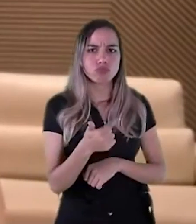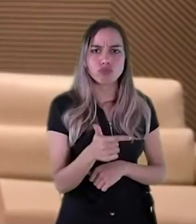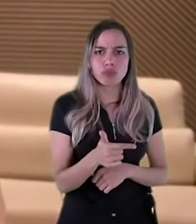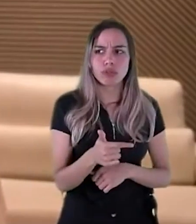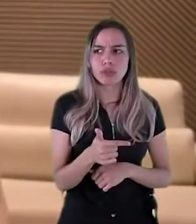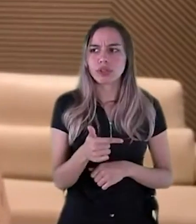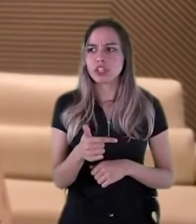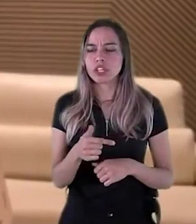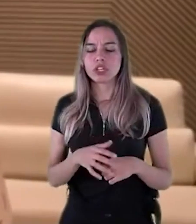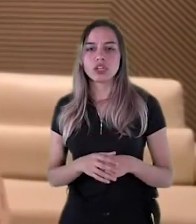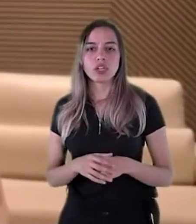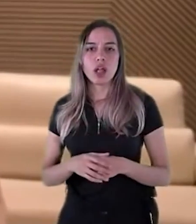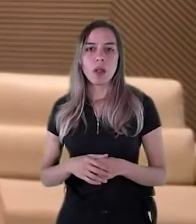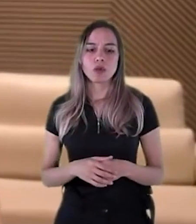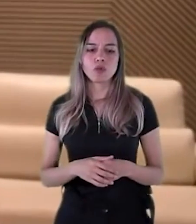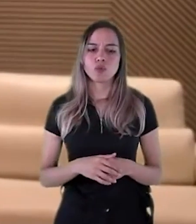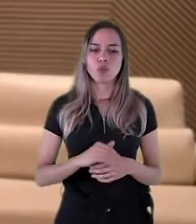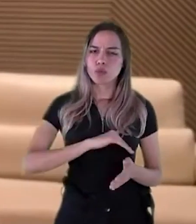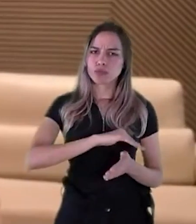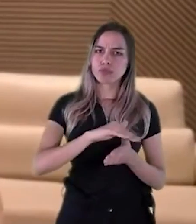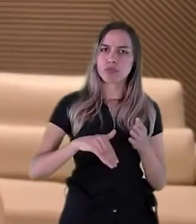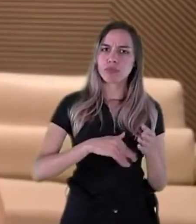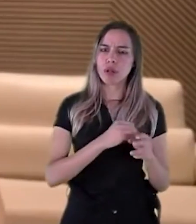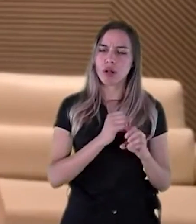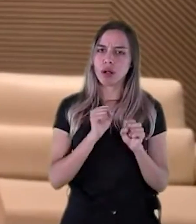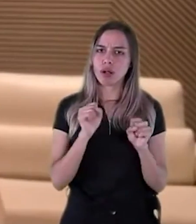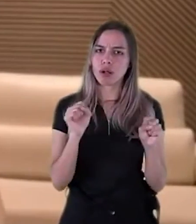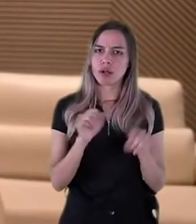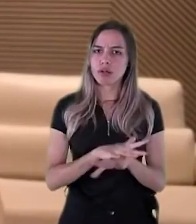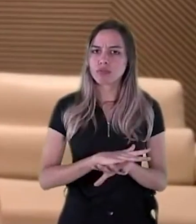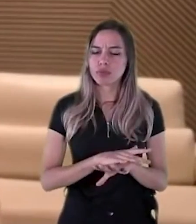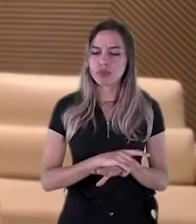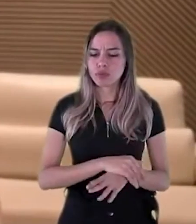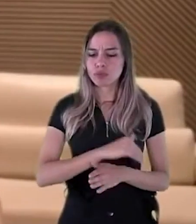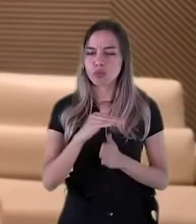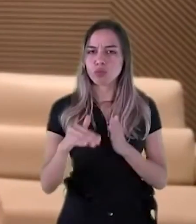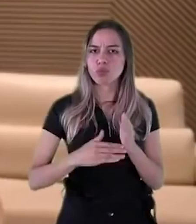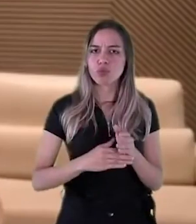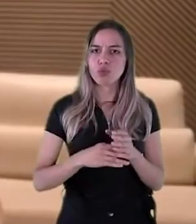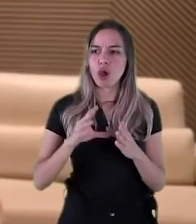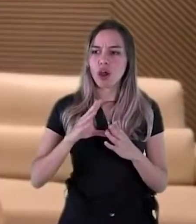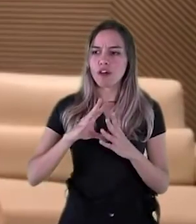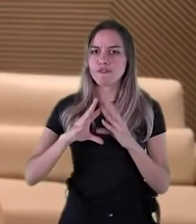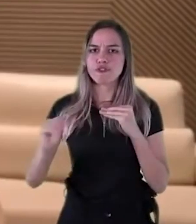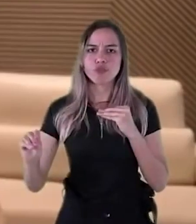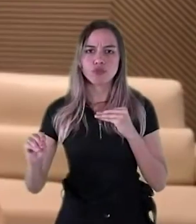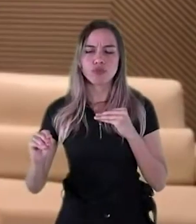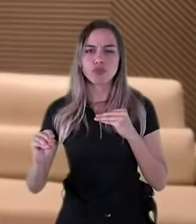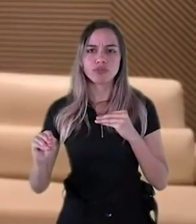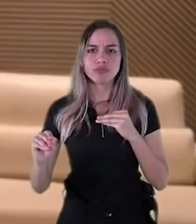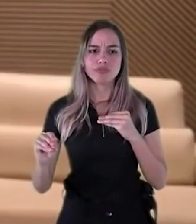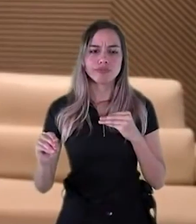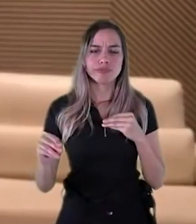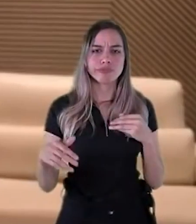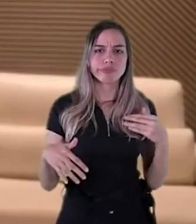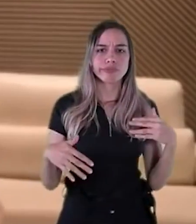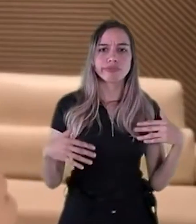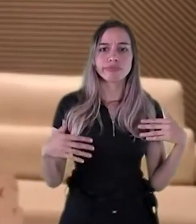utopia e tudo acabou, e tudo fugiu, e tudo mofou. E agora, José?